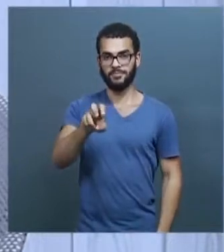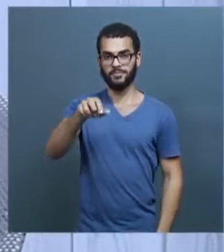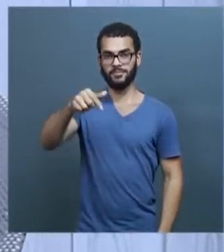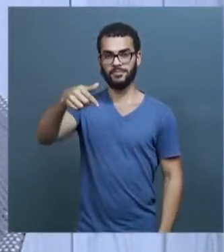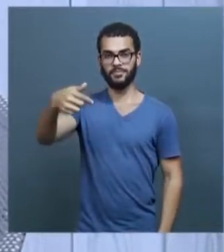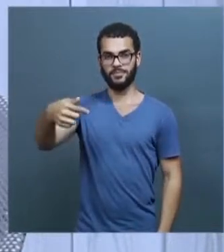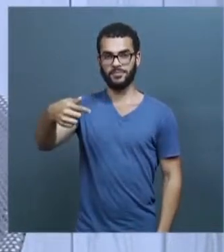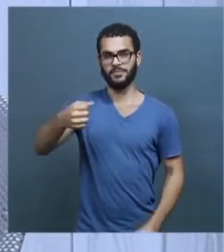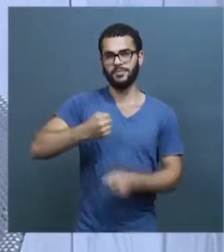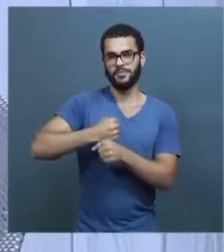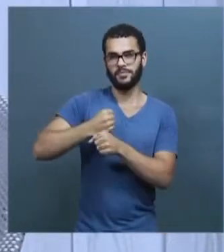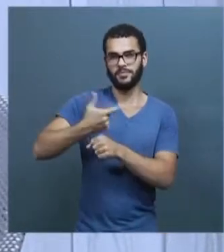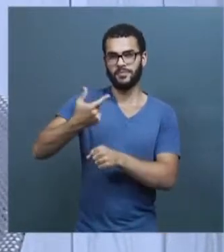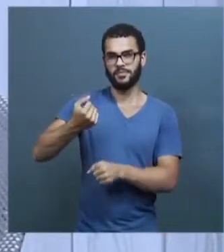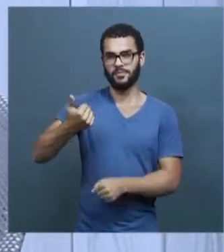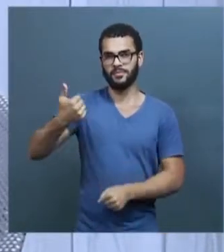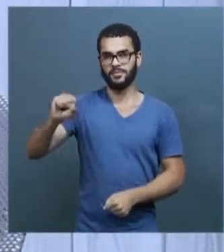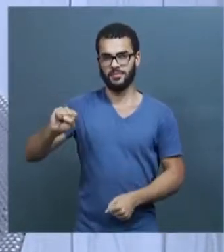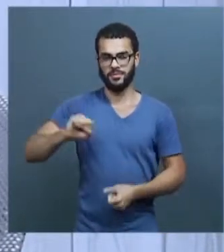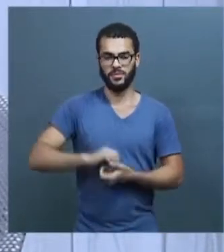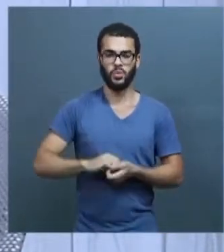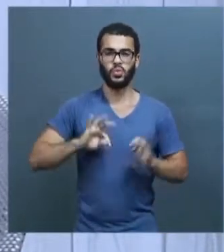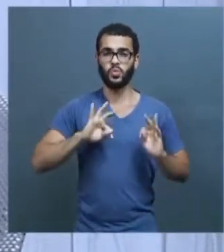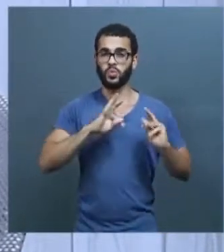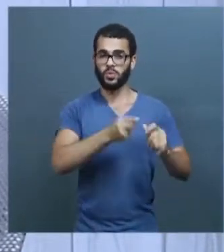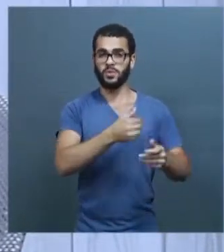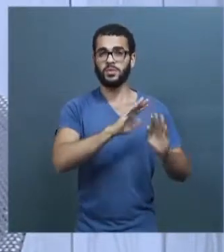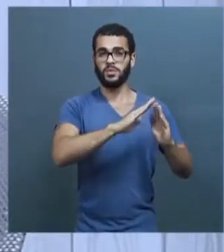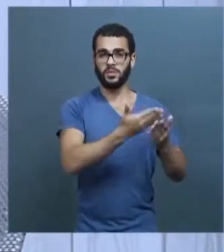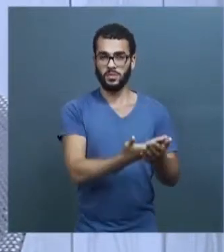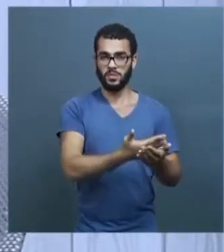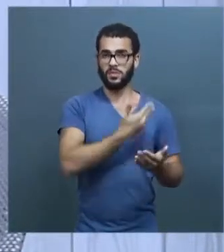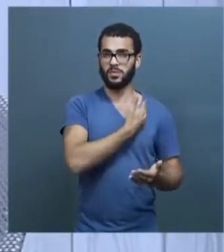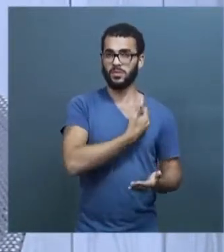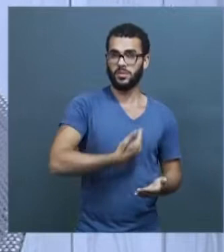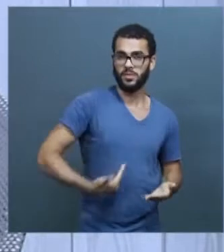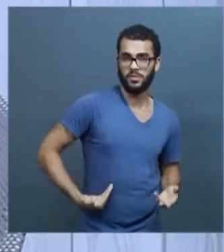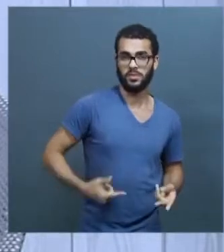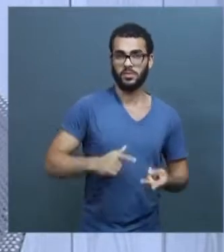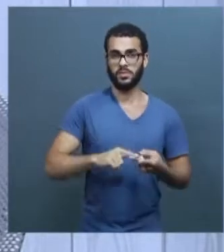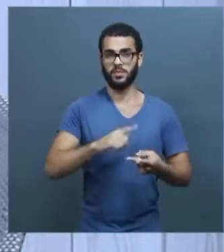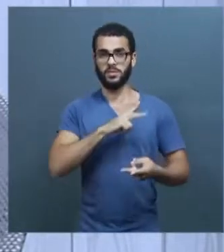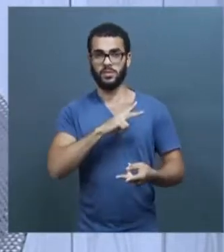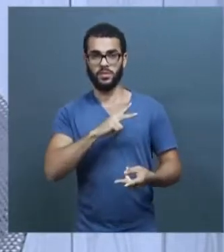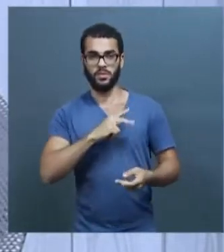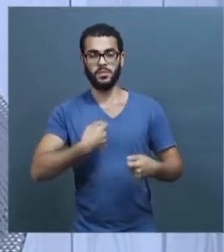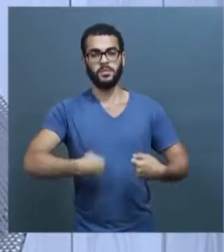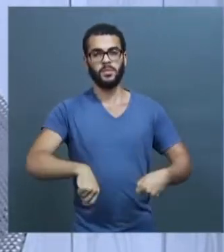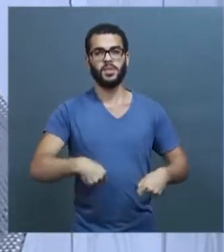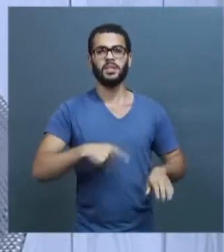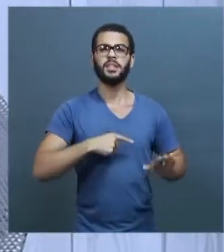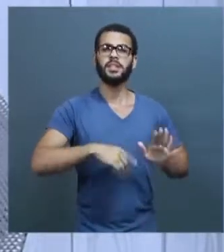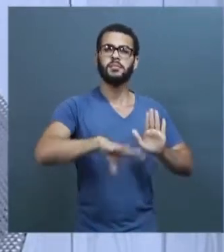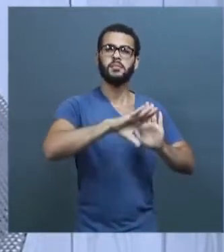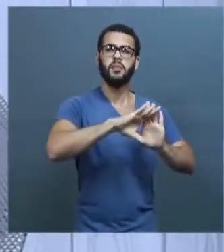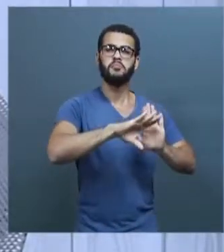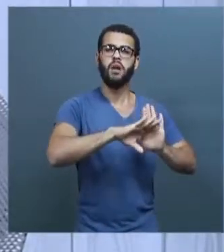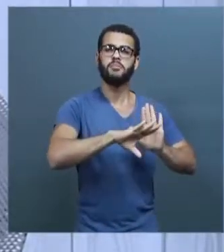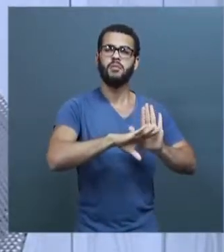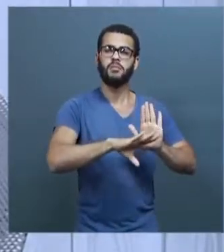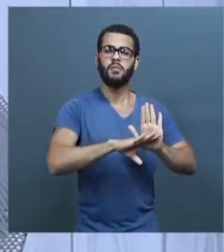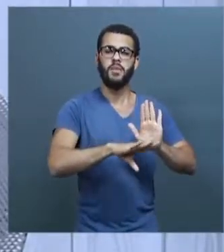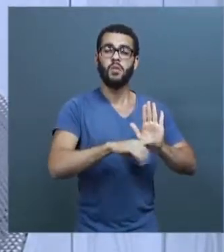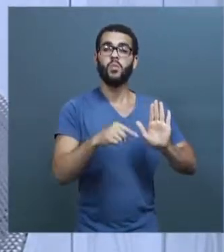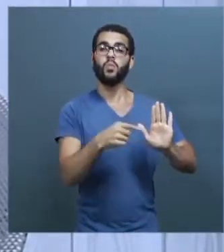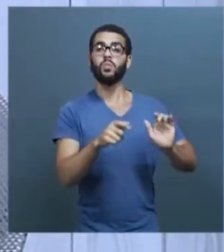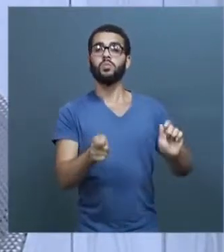47.557 de 2018, todas as escolas públicas e privadas de Minas Gerais devem seguir uma série de ações para a